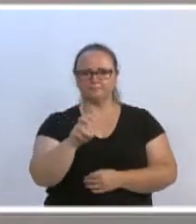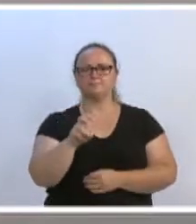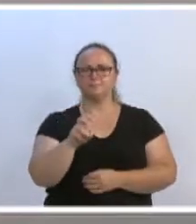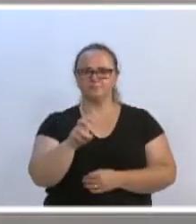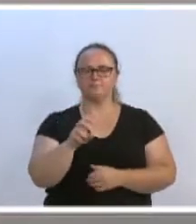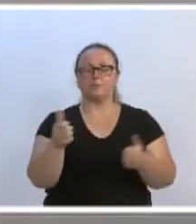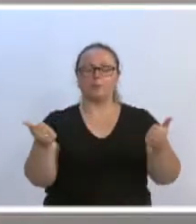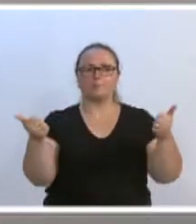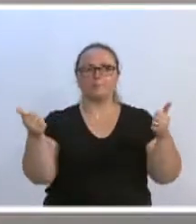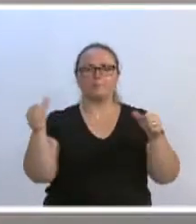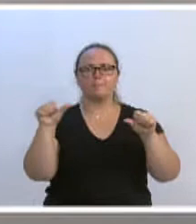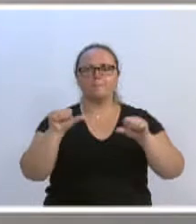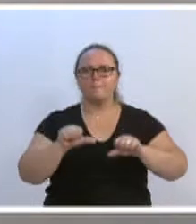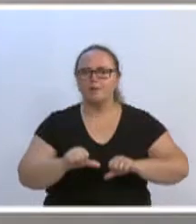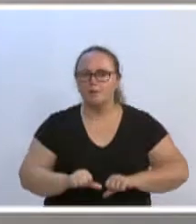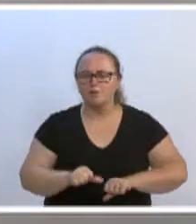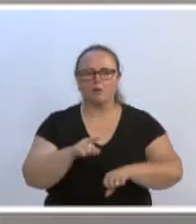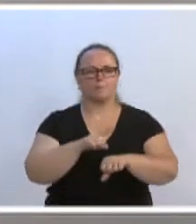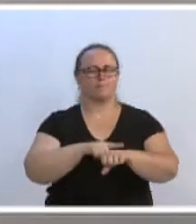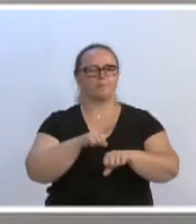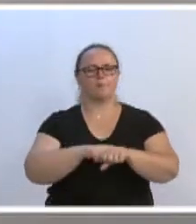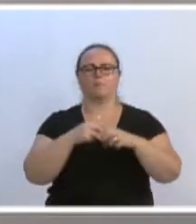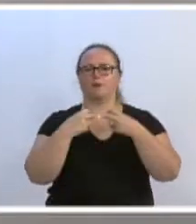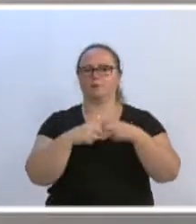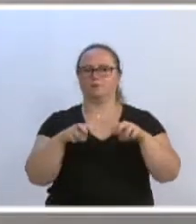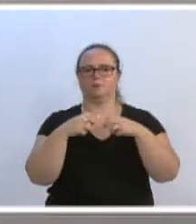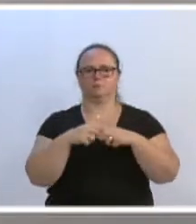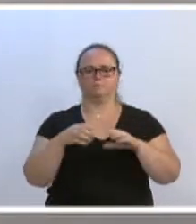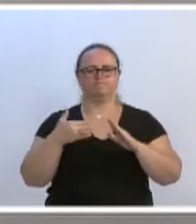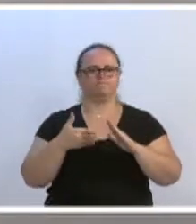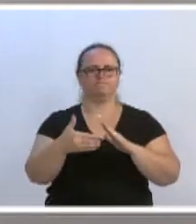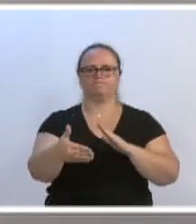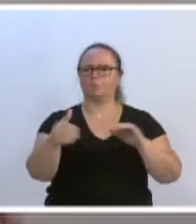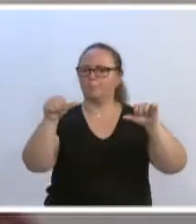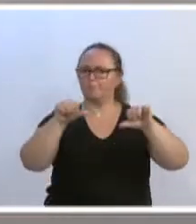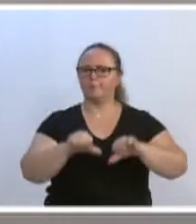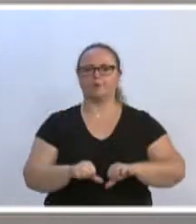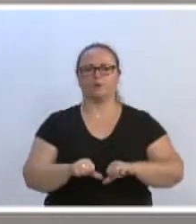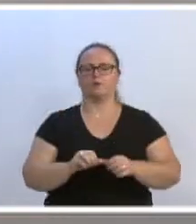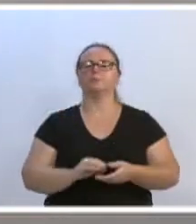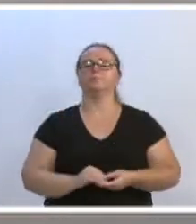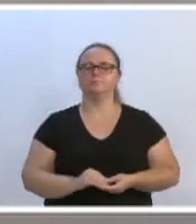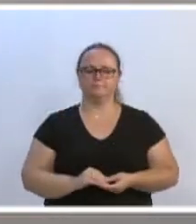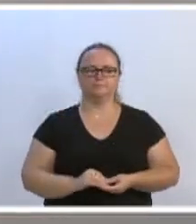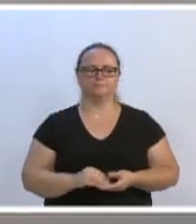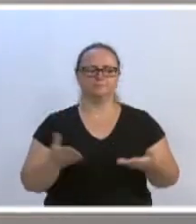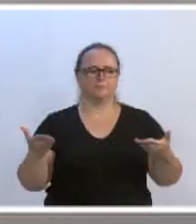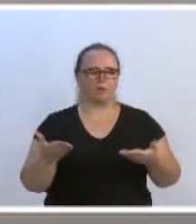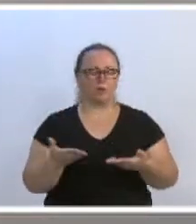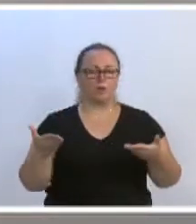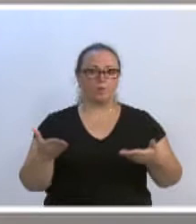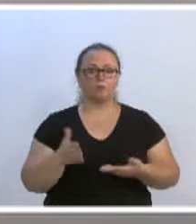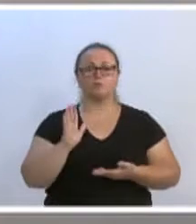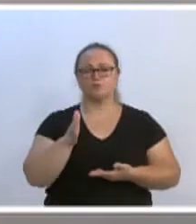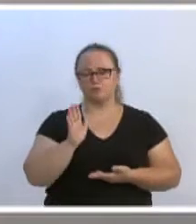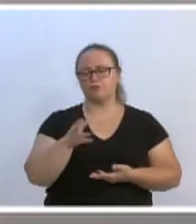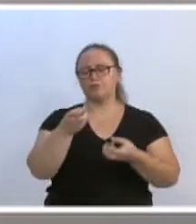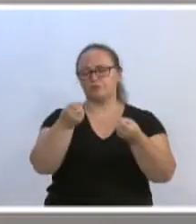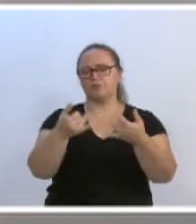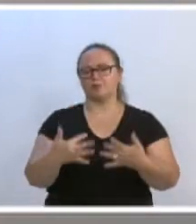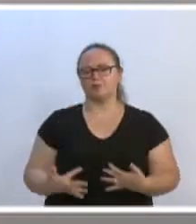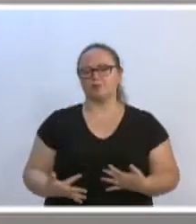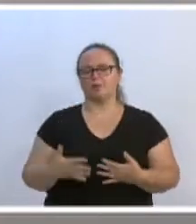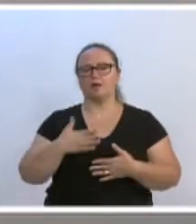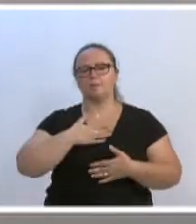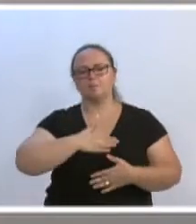pior momento do transporte coletivo da nossa cidade e nós vivemos hoje como falei dias muito